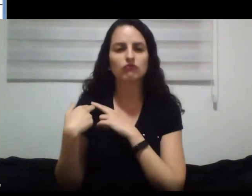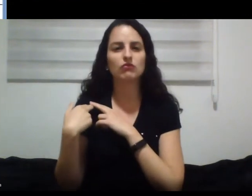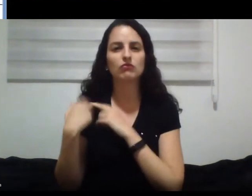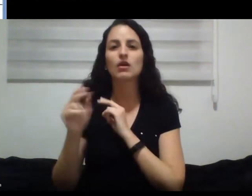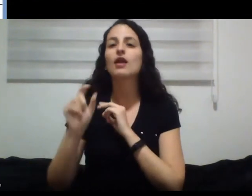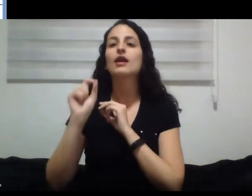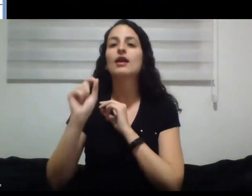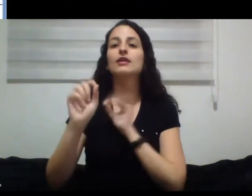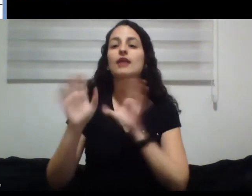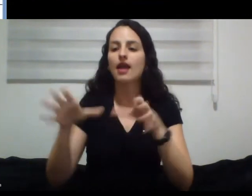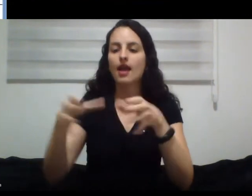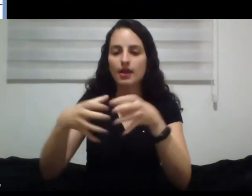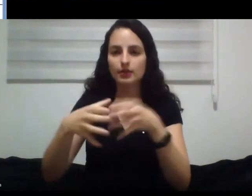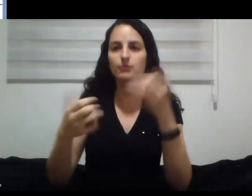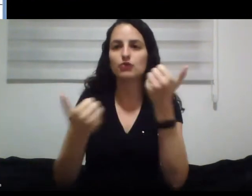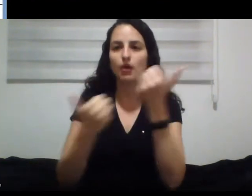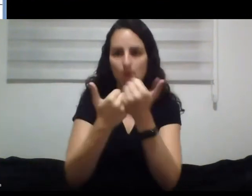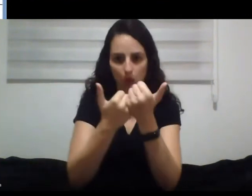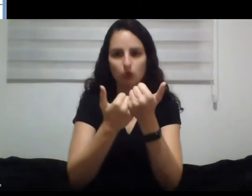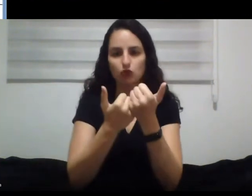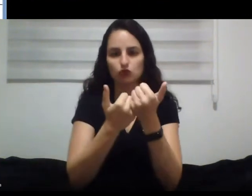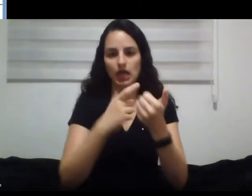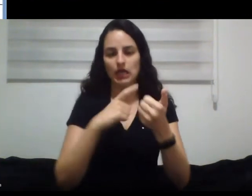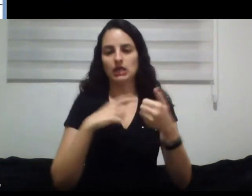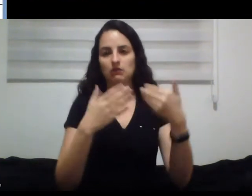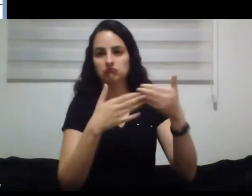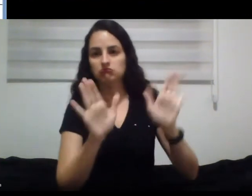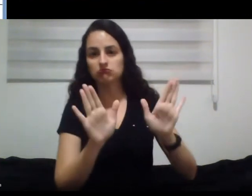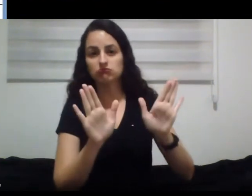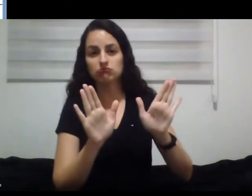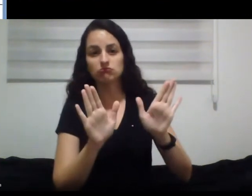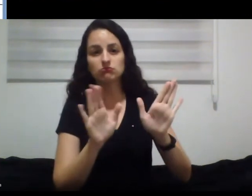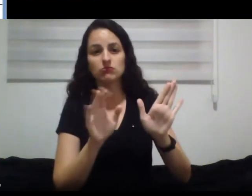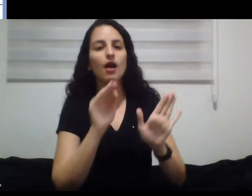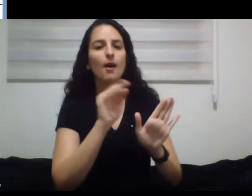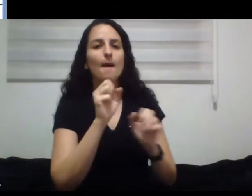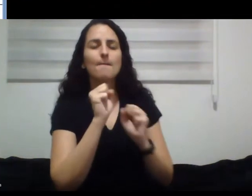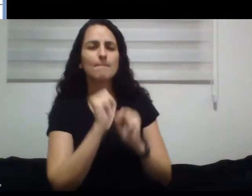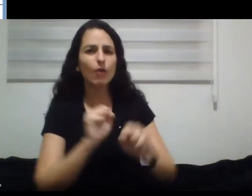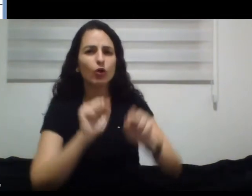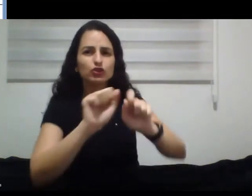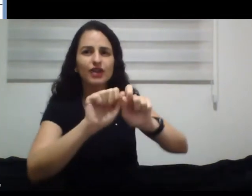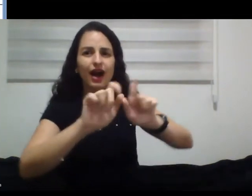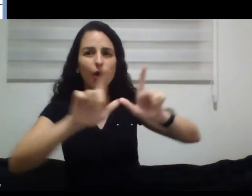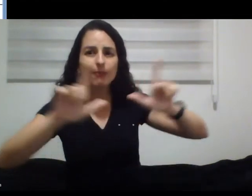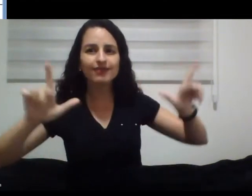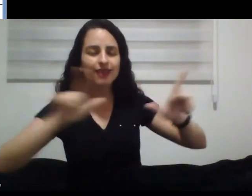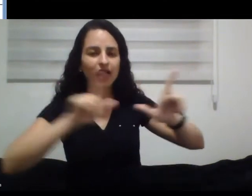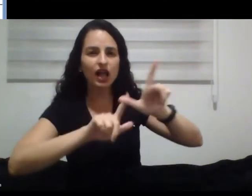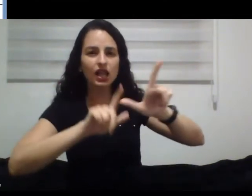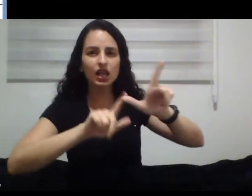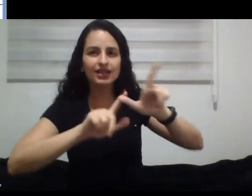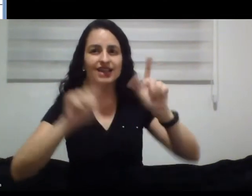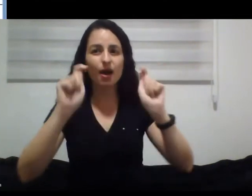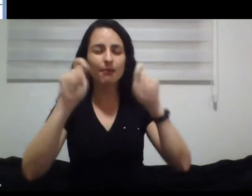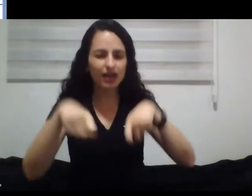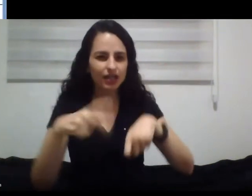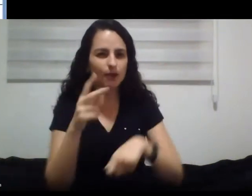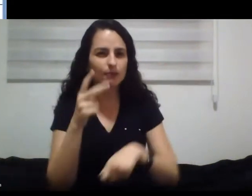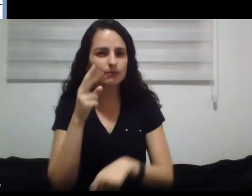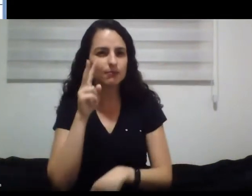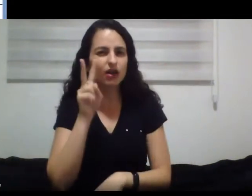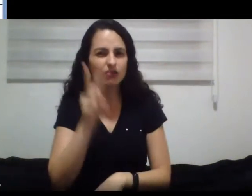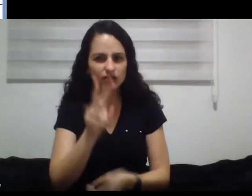pegar aí pelo... Deixa eu colocar novamente aqui, mais próximo. E você... Uma sugestão é clicar no meio da